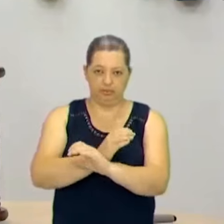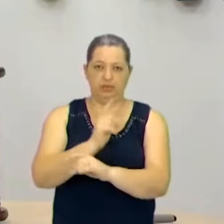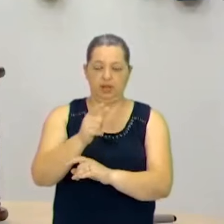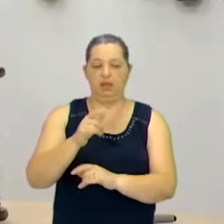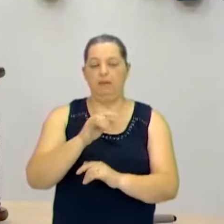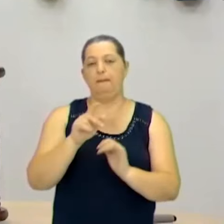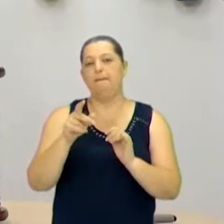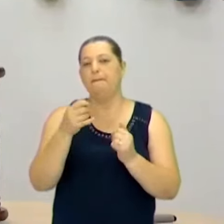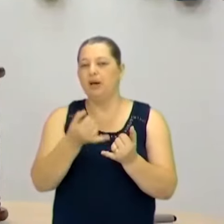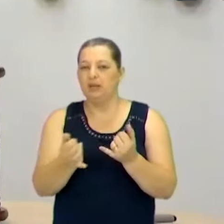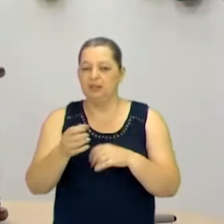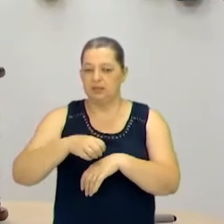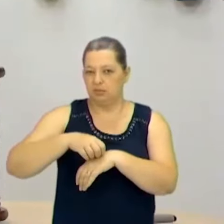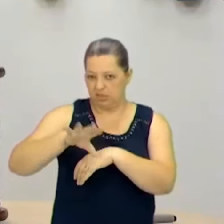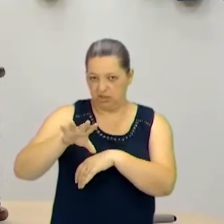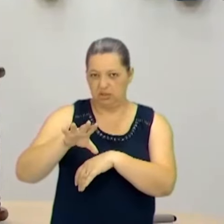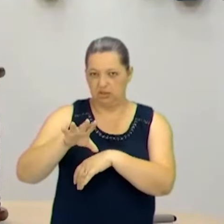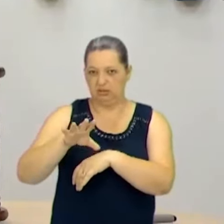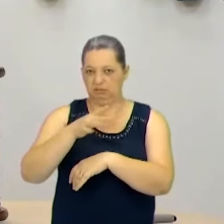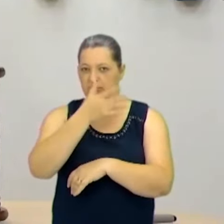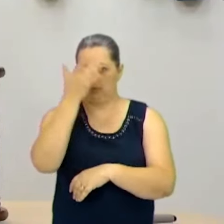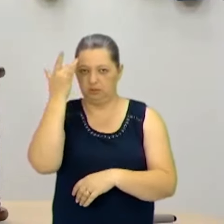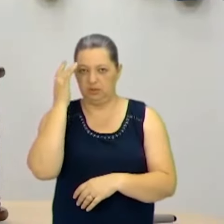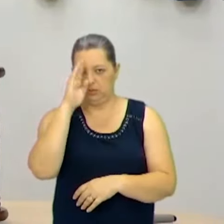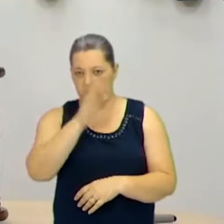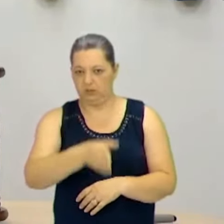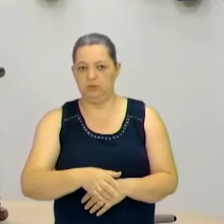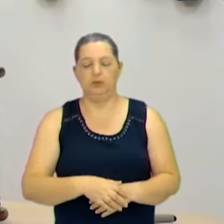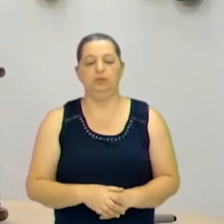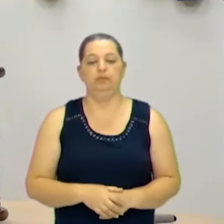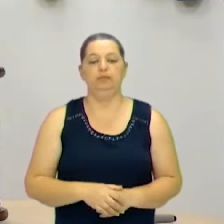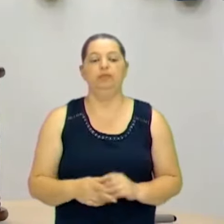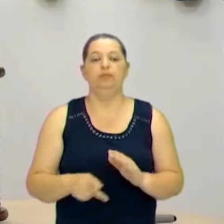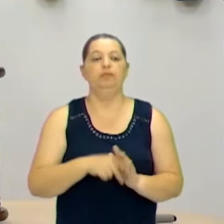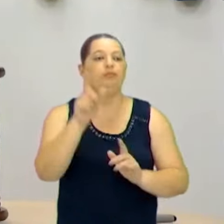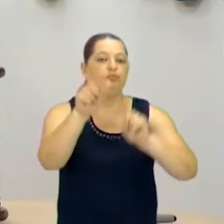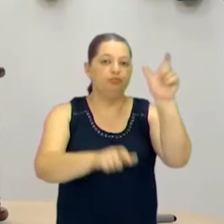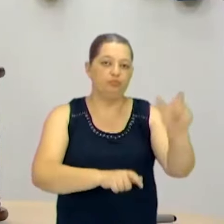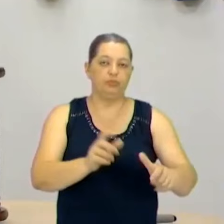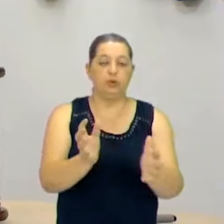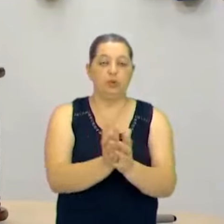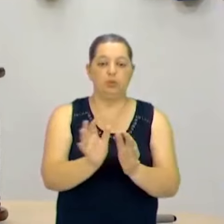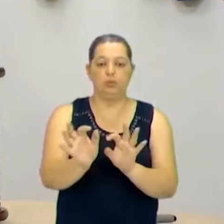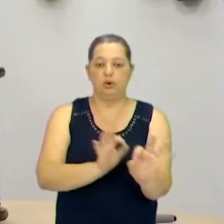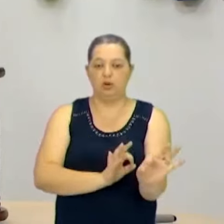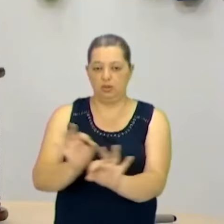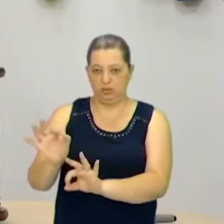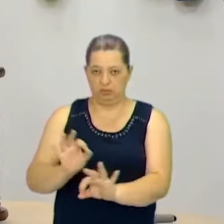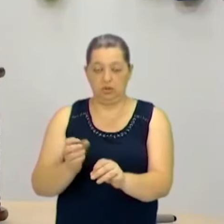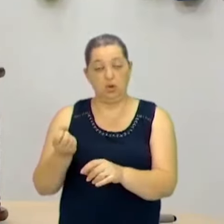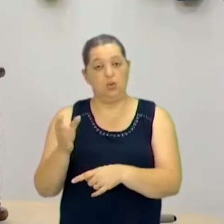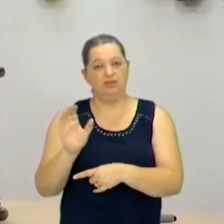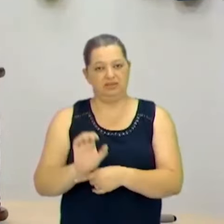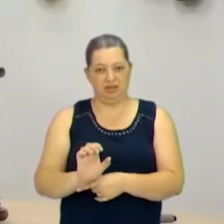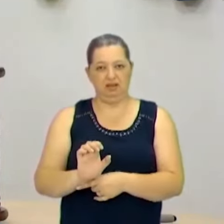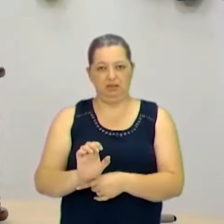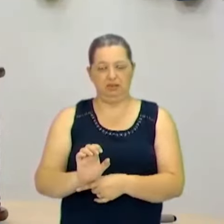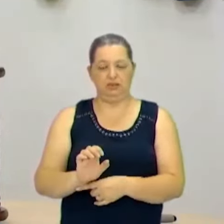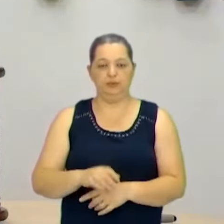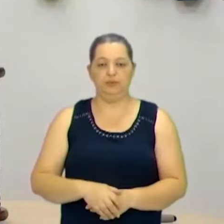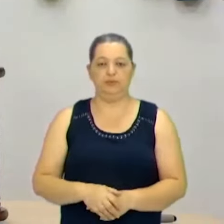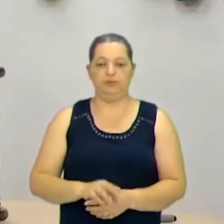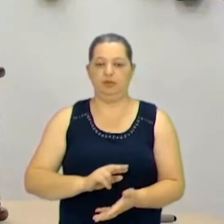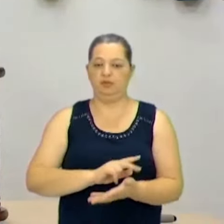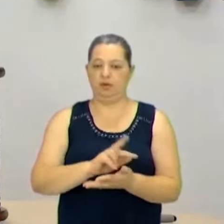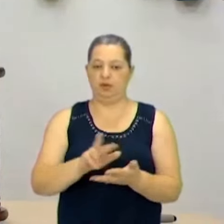principal. E é empregado por indivíduos, grupos organizados ou estados. E aí depois eu vou mostrar para